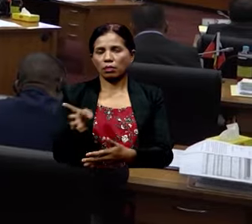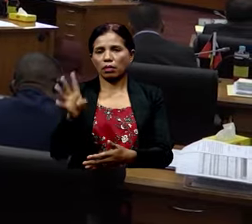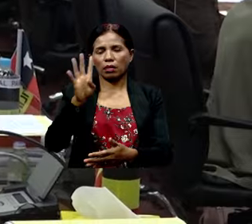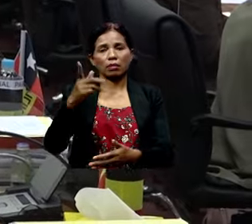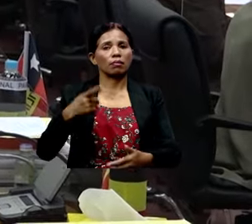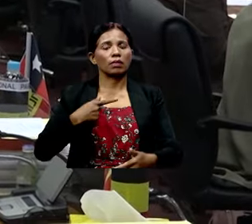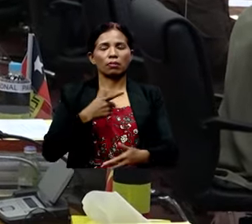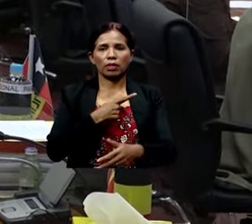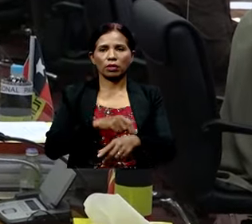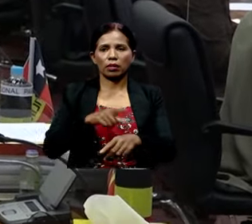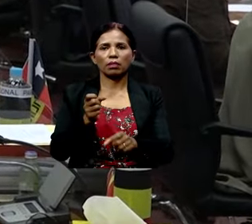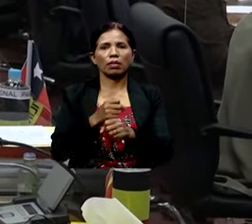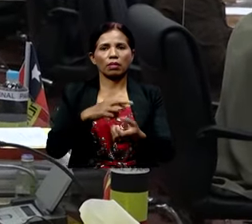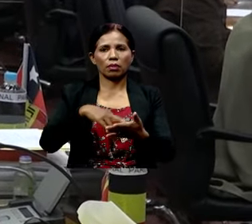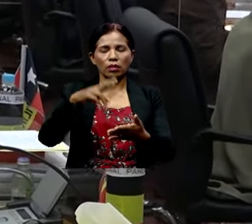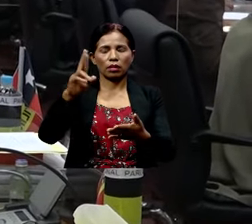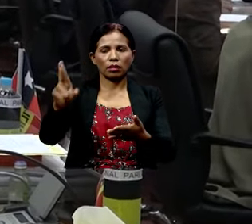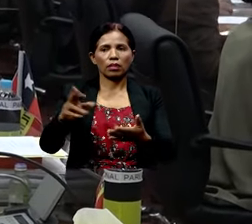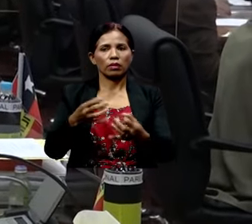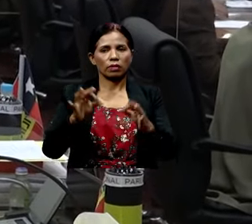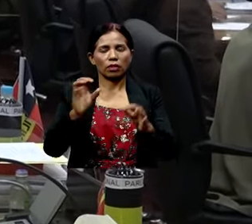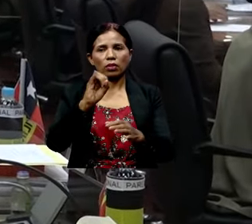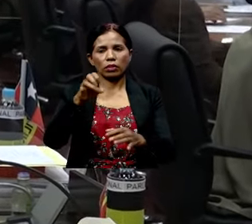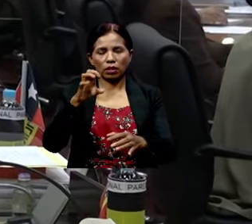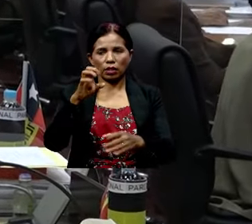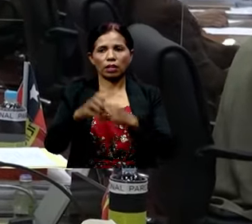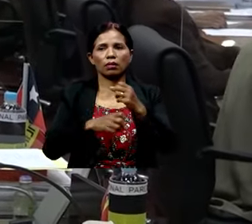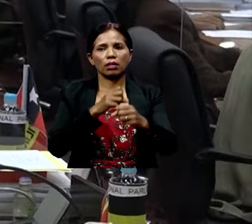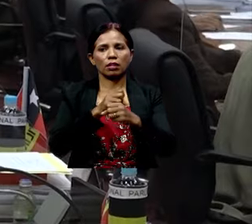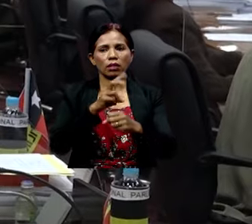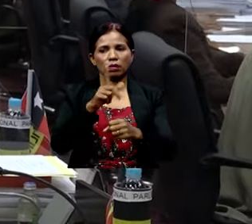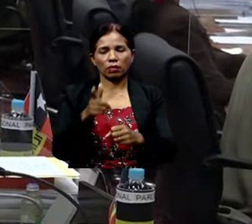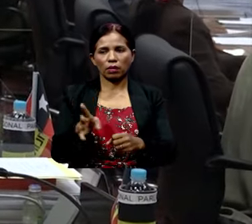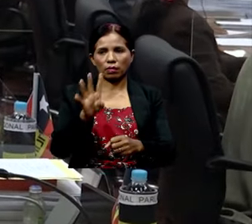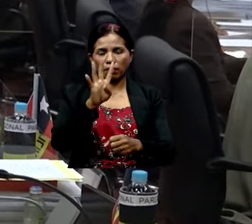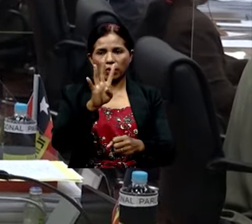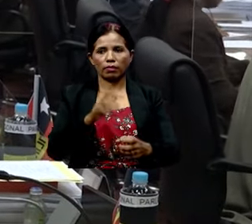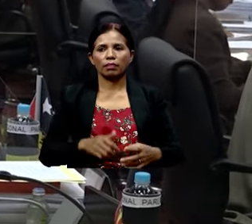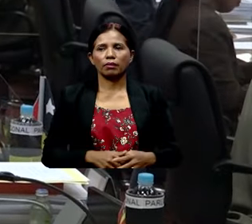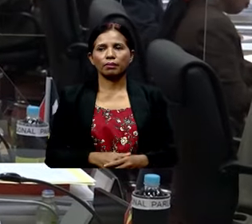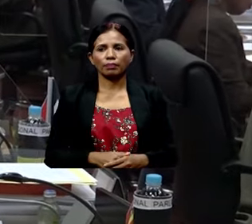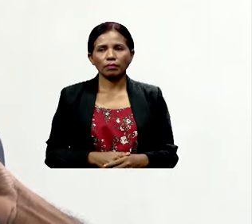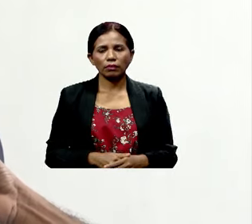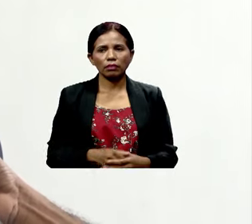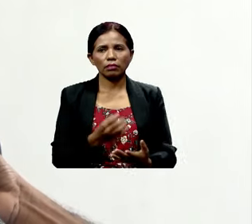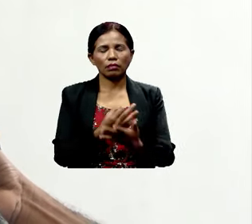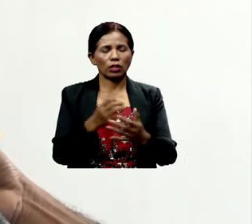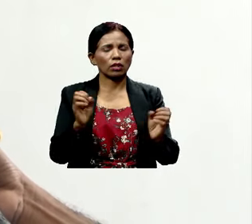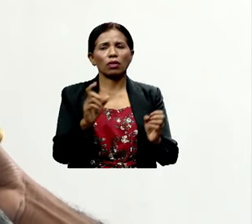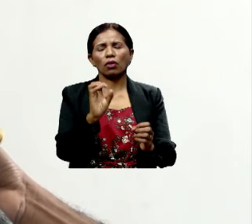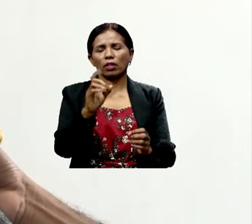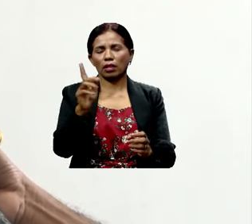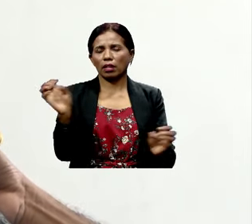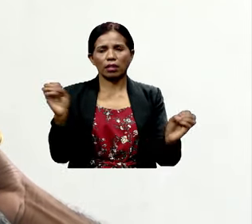Parlamento Nacional, Bele Halona, aprovação final do Orçamento Geral do Estado, tinha Rihun Rua Rolensinhat. Subsente, lá é problema também. Ita